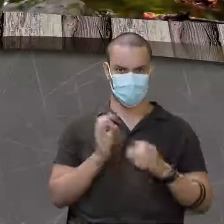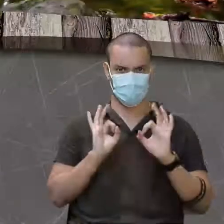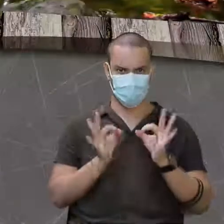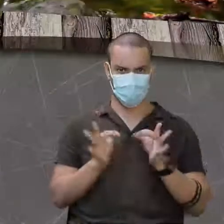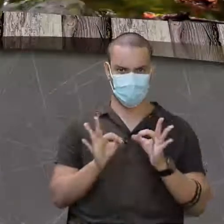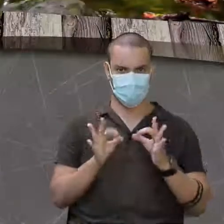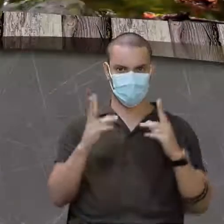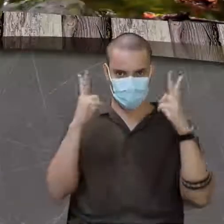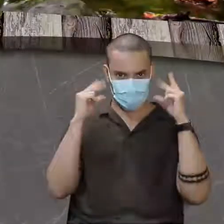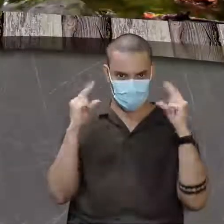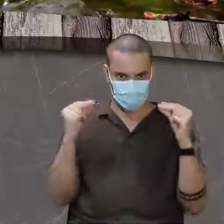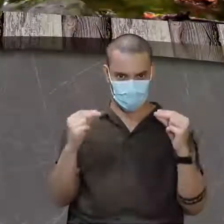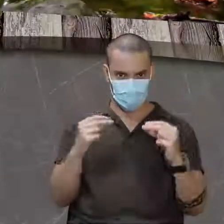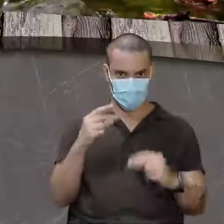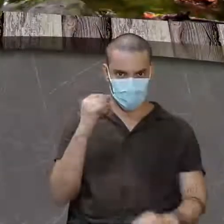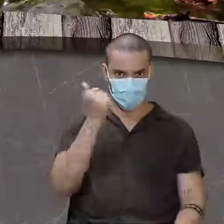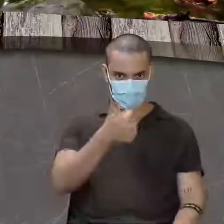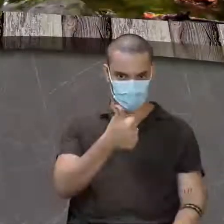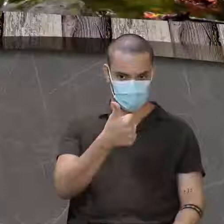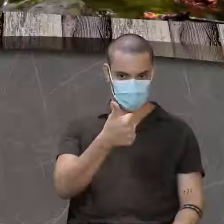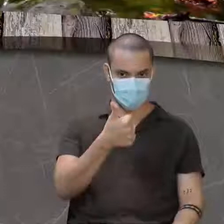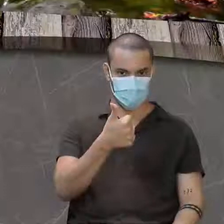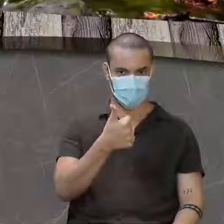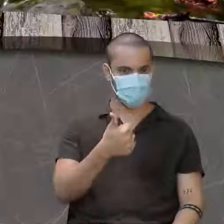Beleza? Tranquilinho? Pegou?